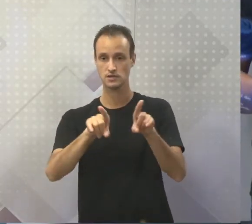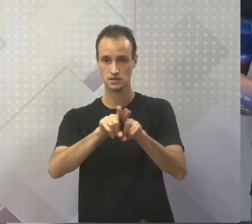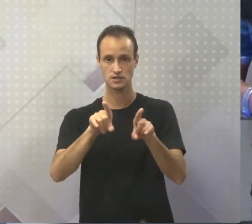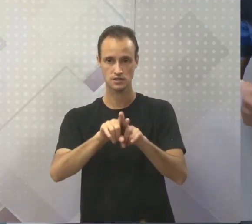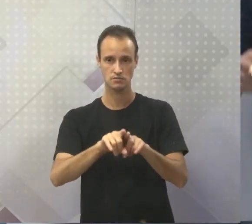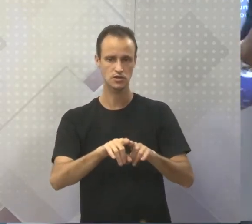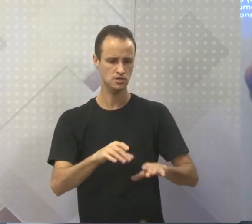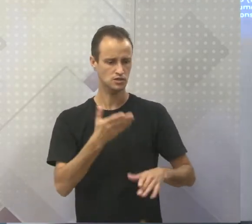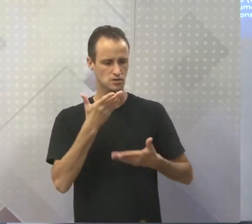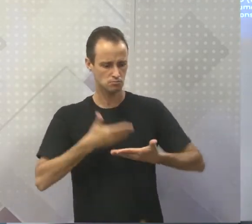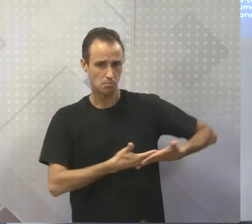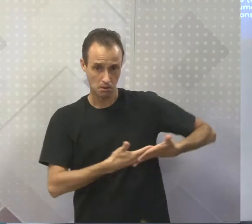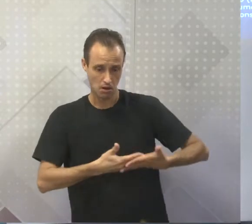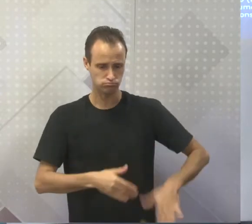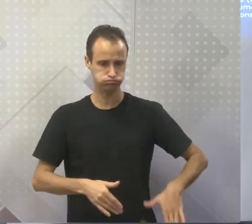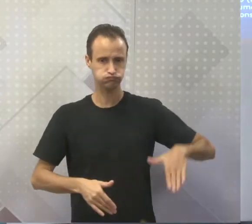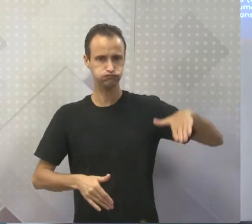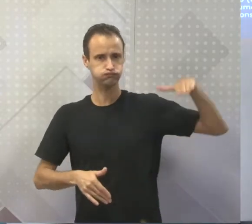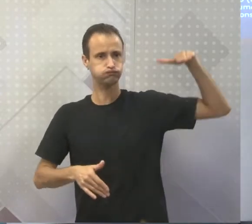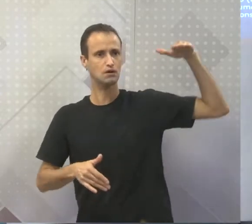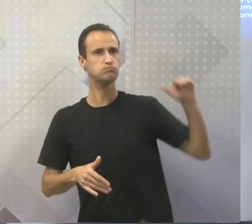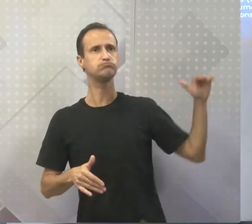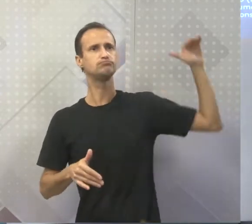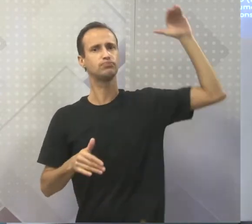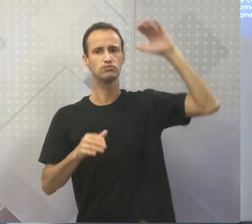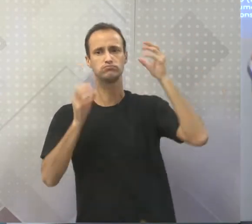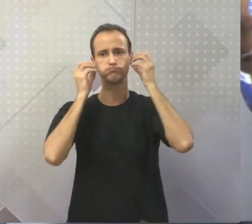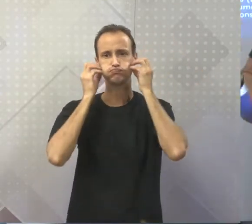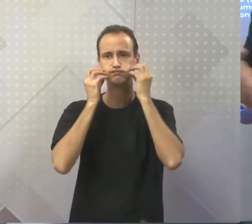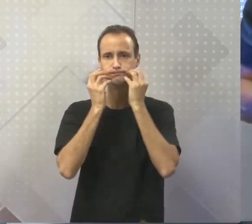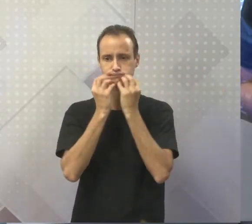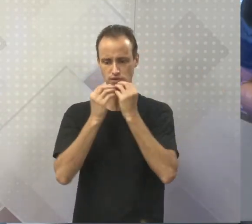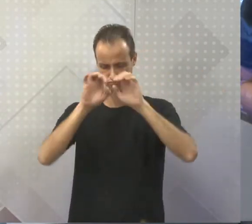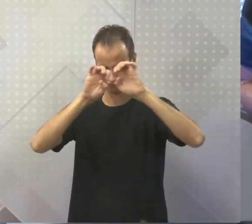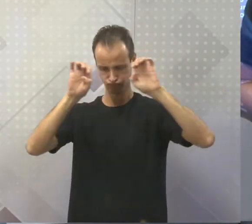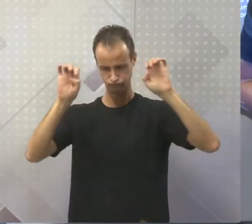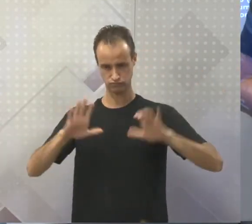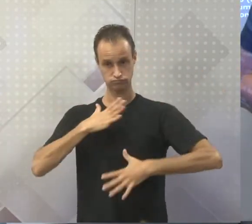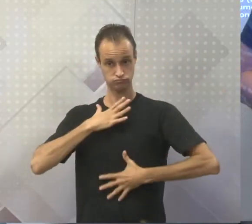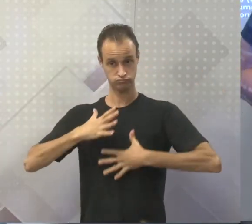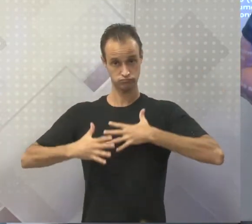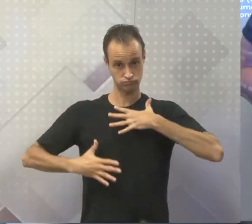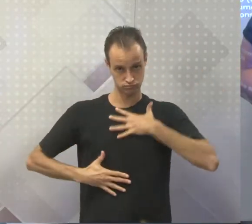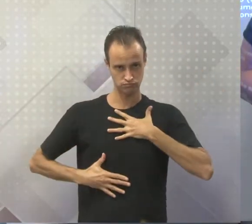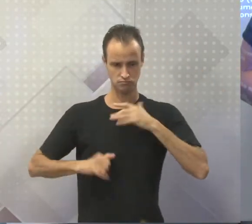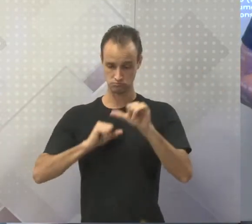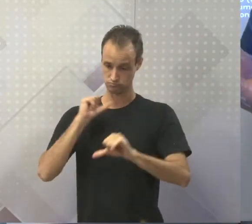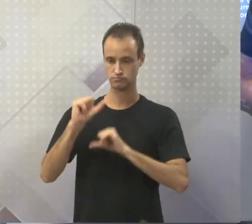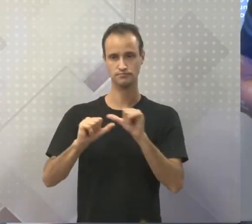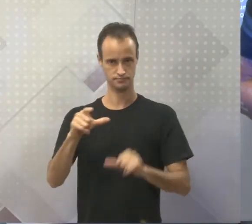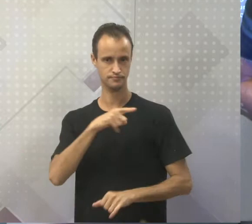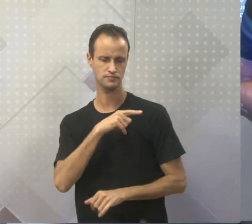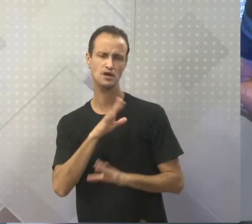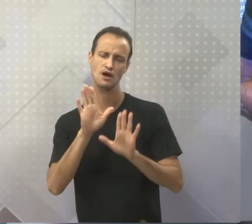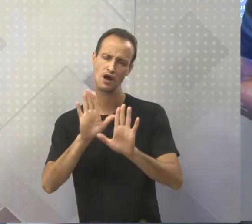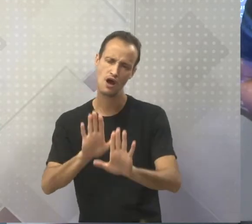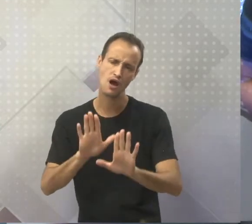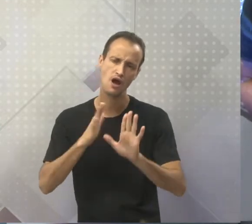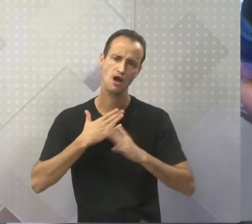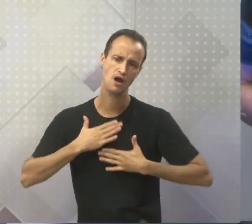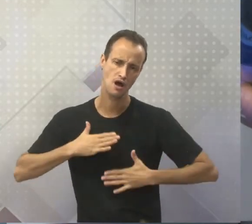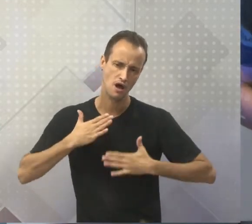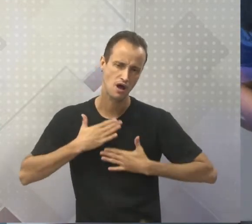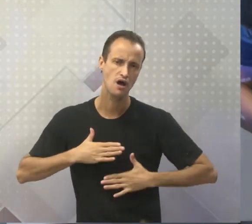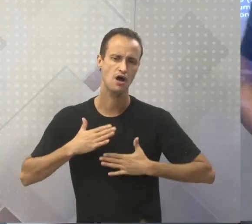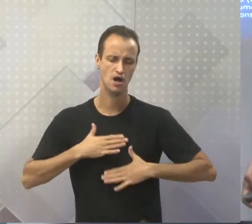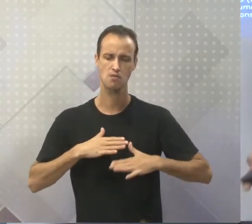um bebezinho, agora é um homem. Barba, todas as estruturas que acompanharam. Calma, gente. É um período conturbado, mas a